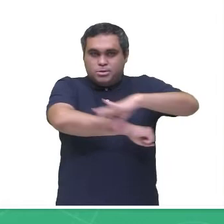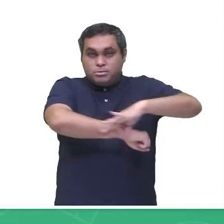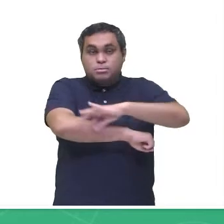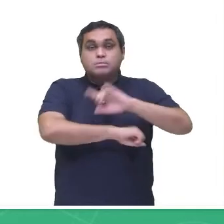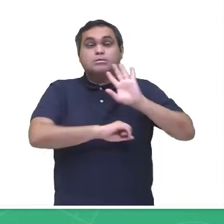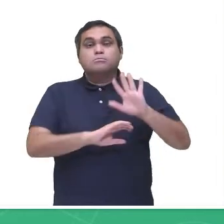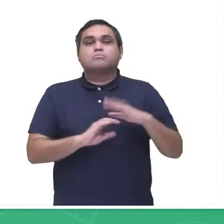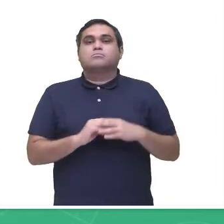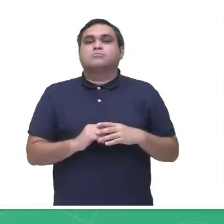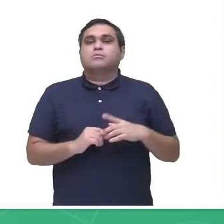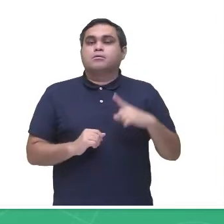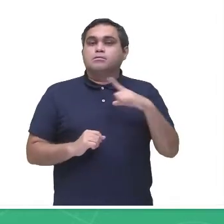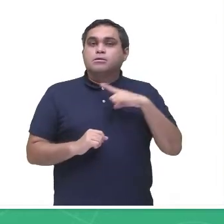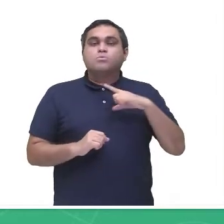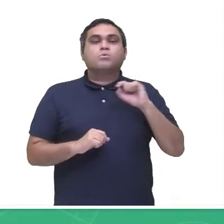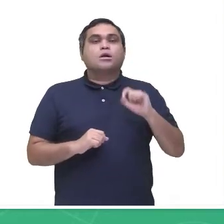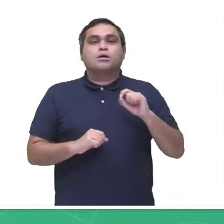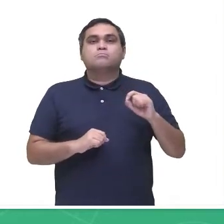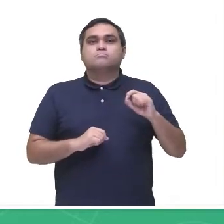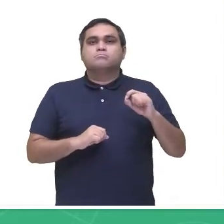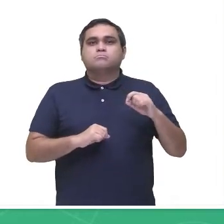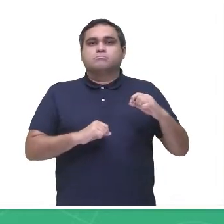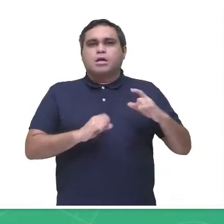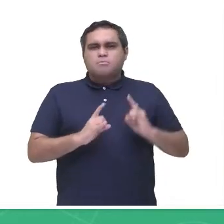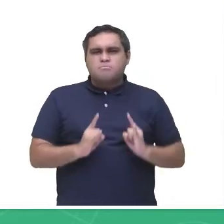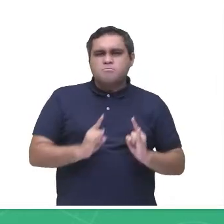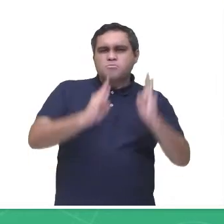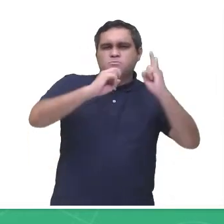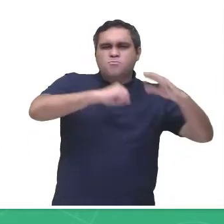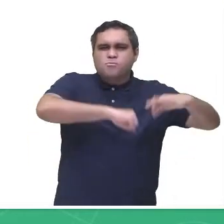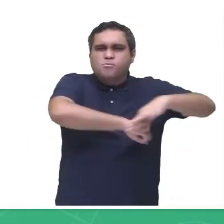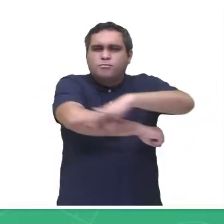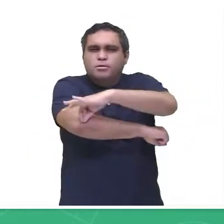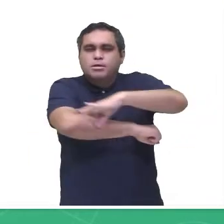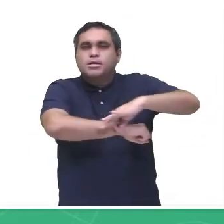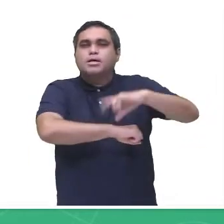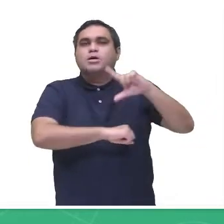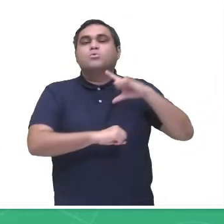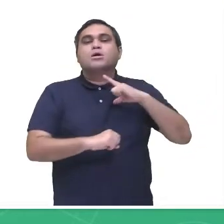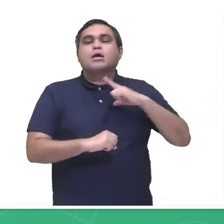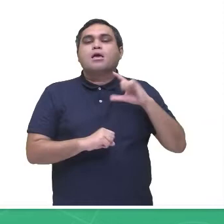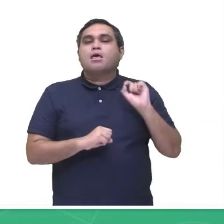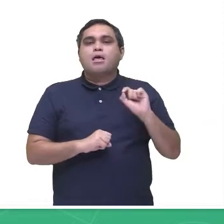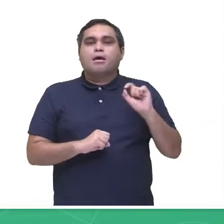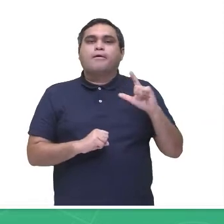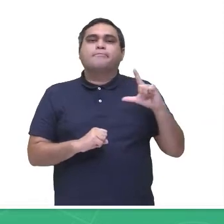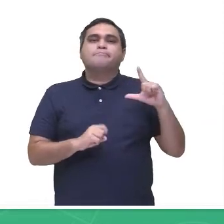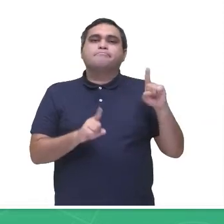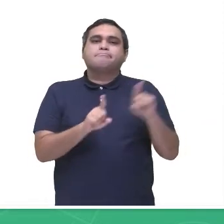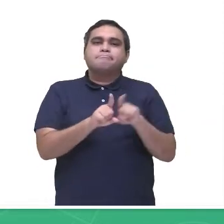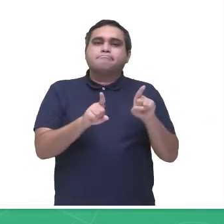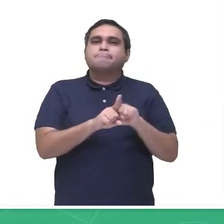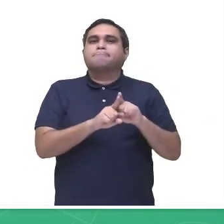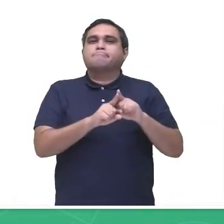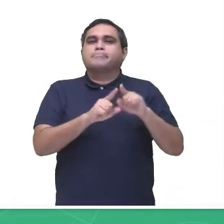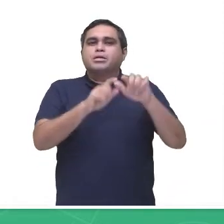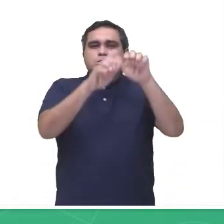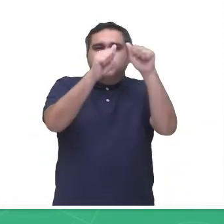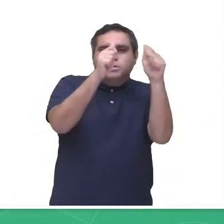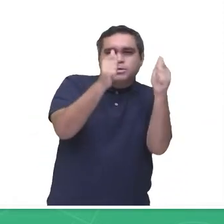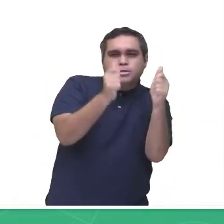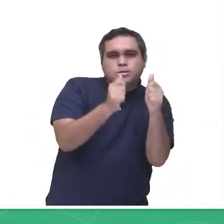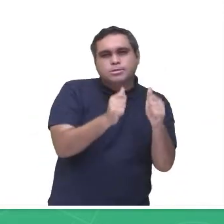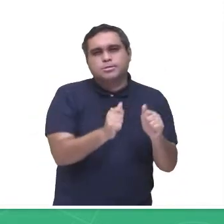barroca carregada de esculturas, cheia de esculturas, de colunas torcidas e retorcidas, com bastante